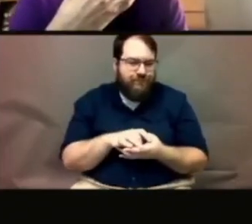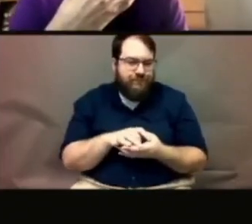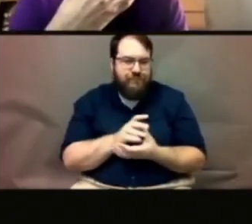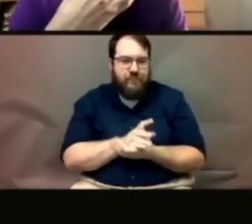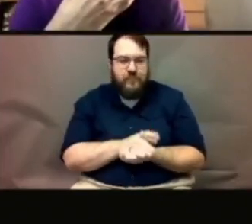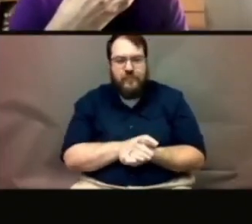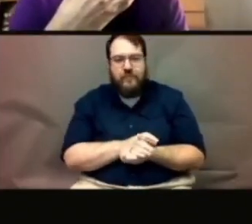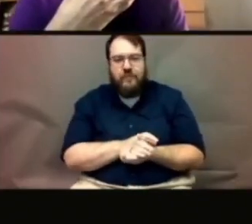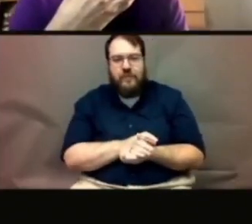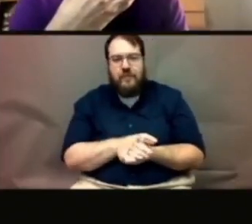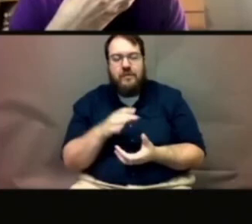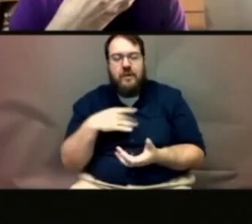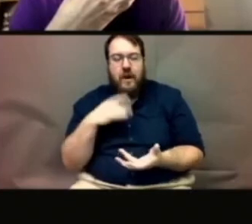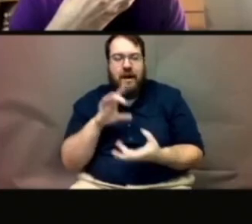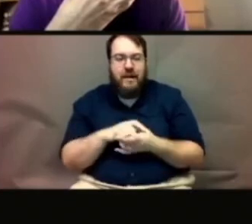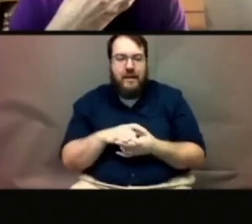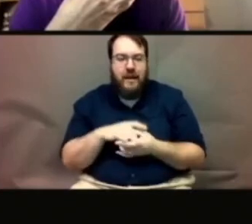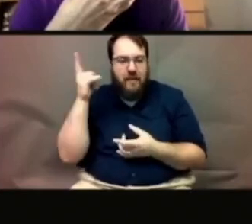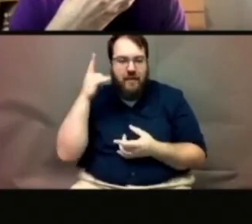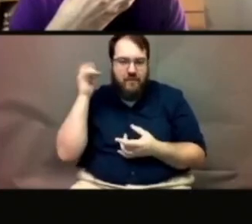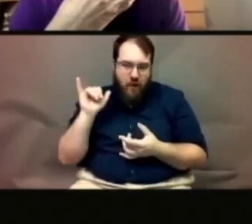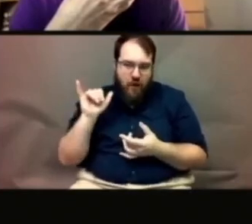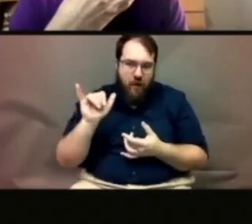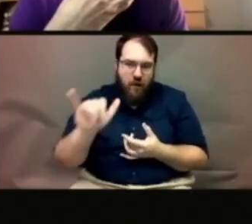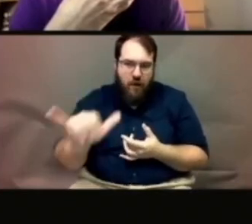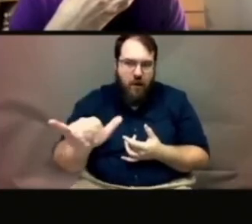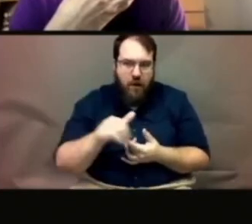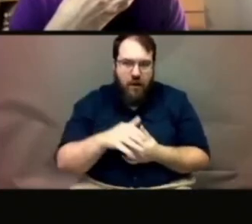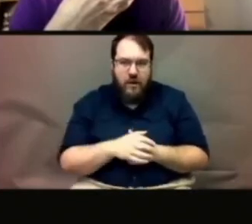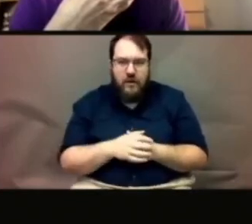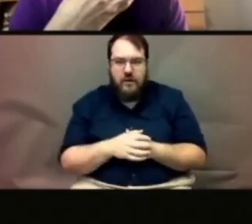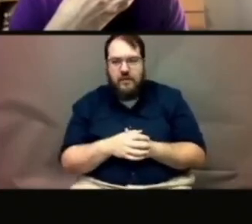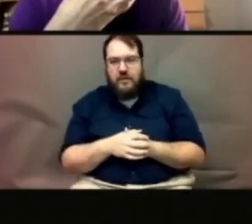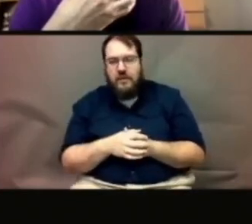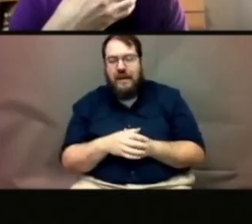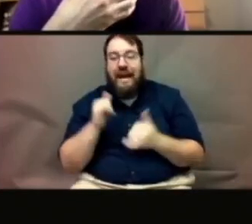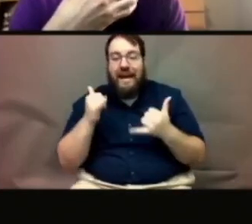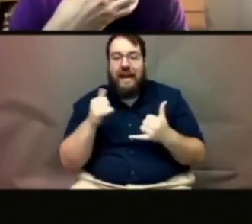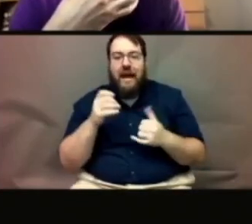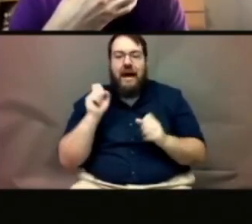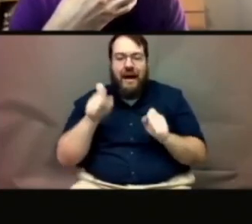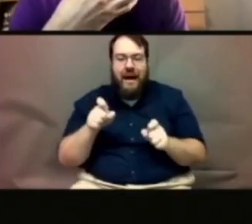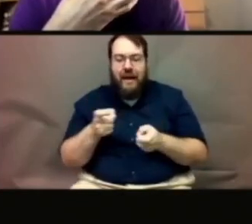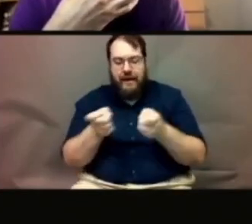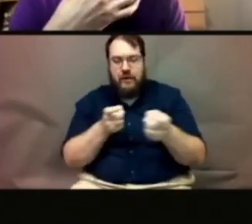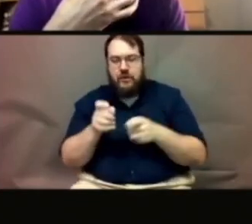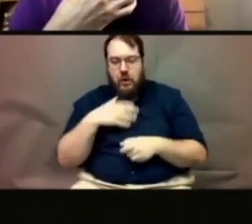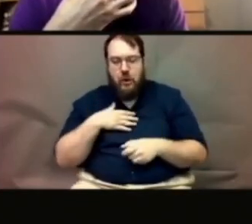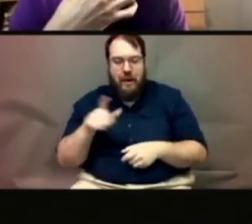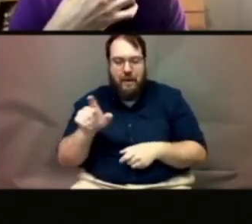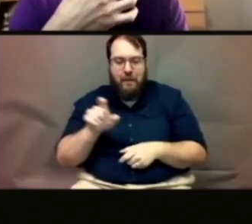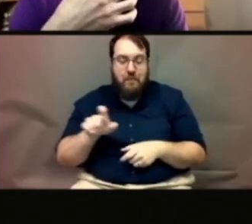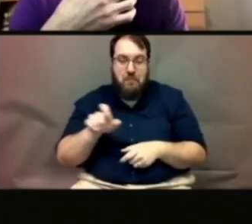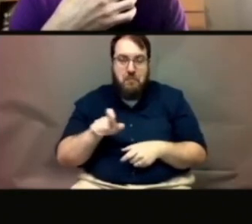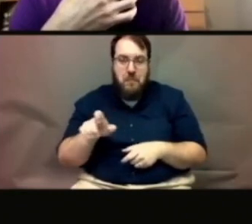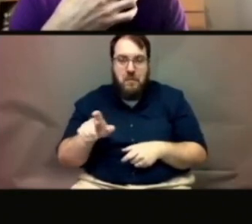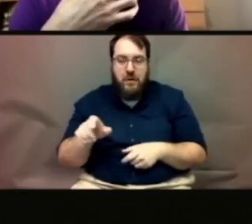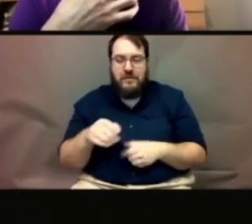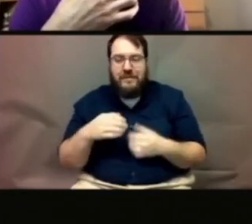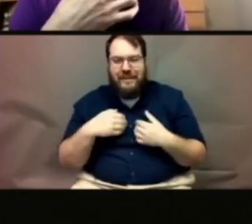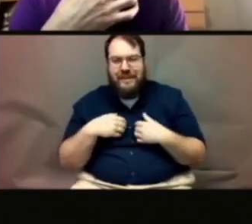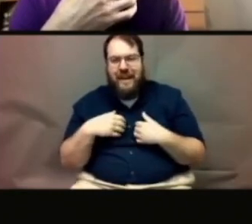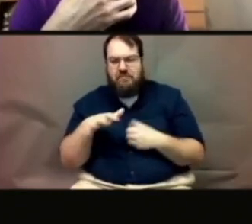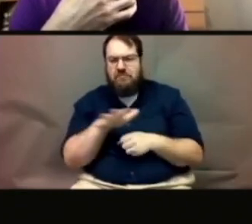eu pulei um estágio aqui. Então, eu agora preciso apertar o start e agora consigo controlar o meu mouse.